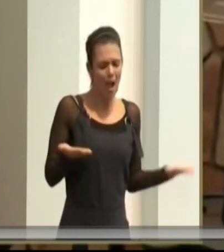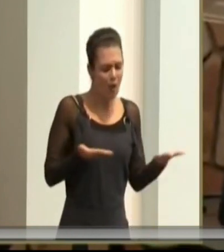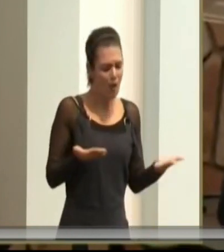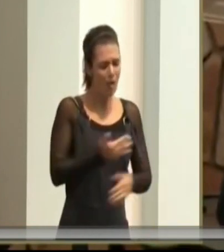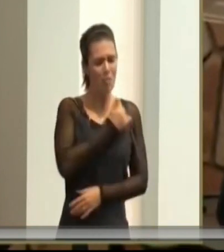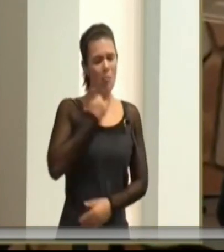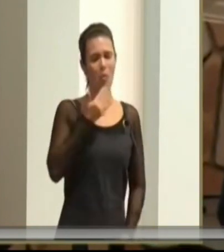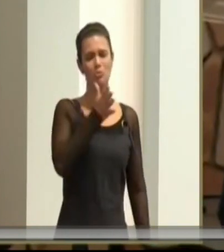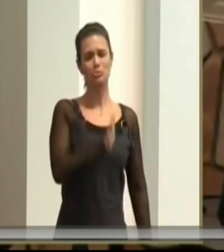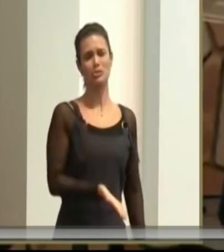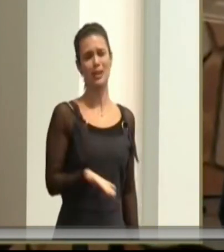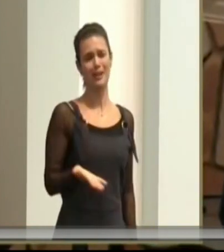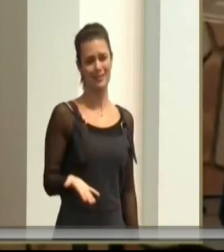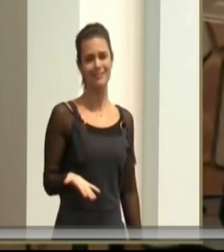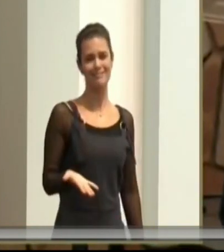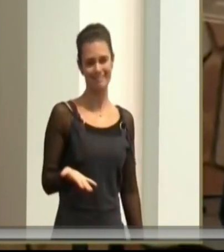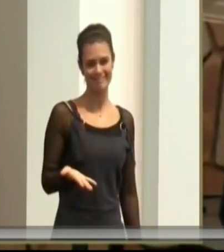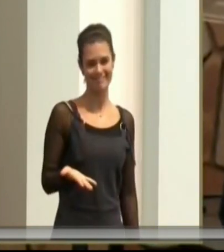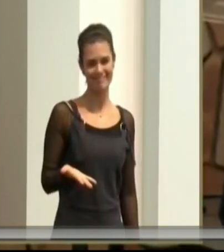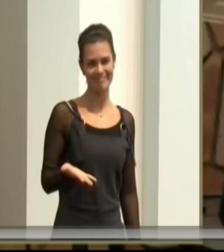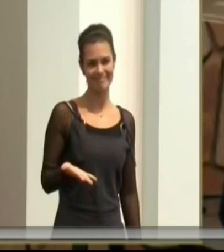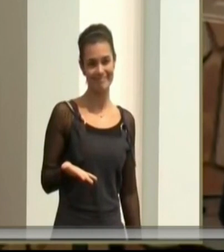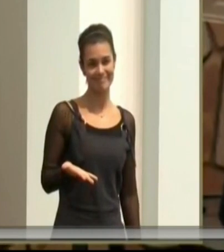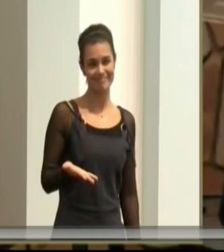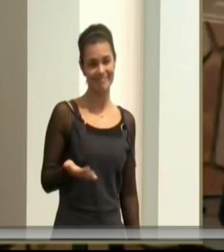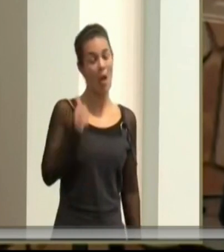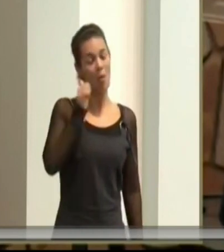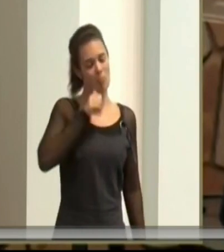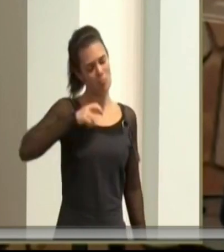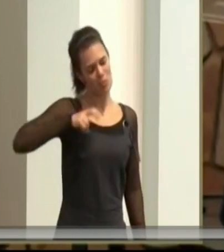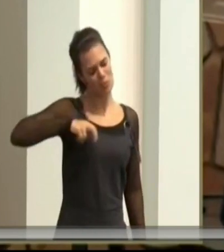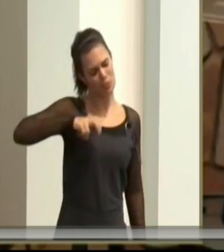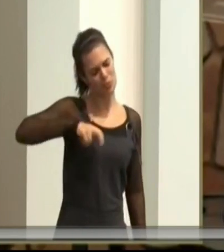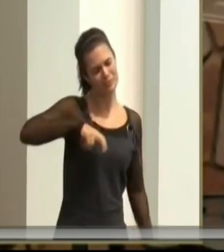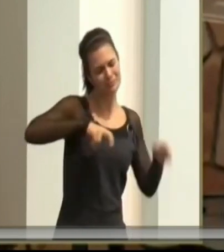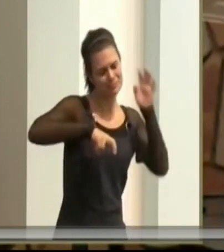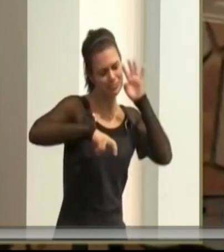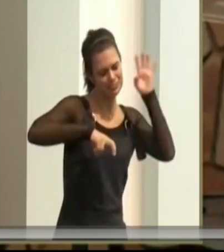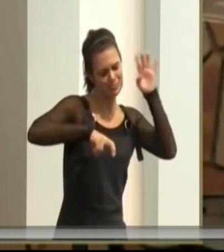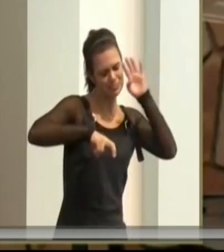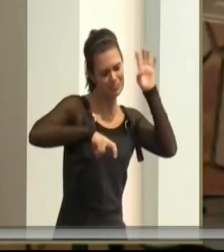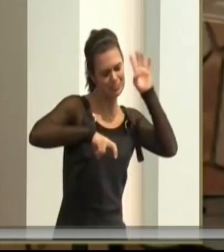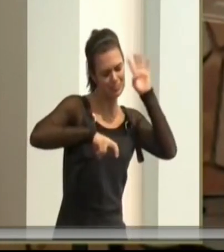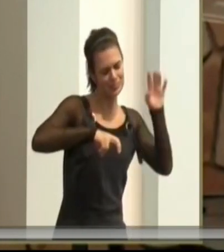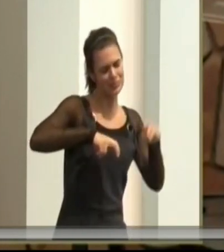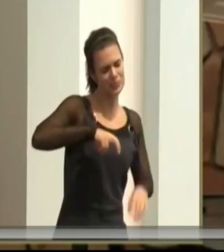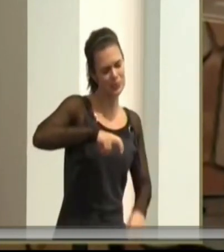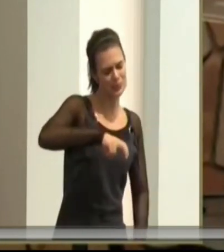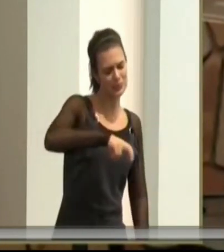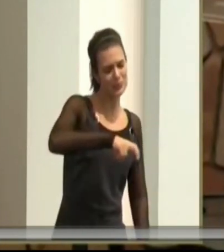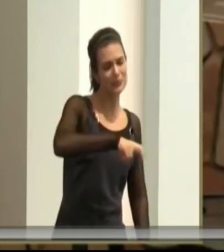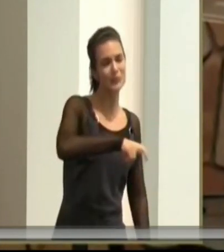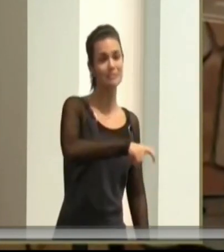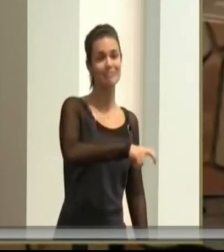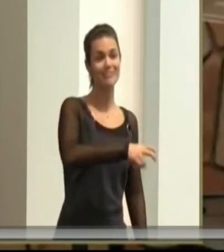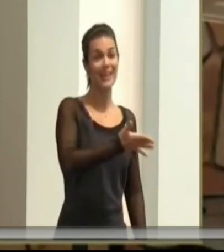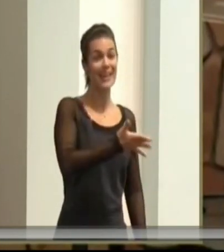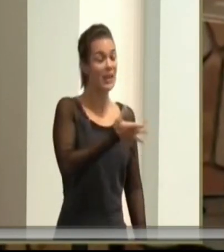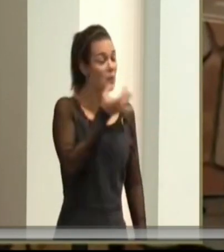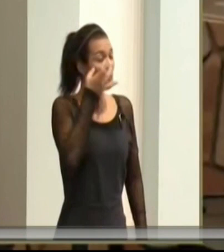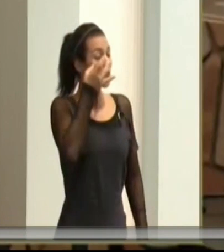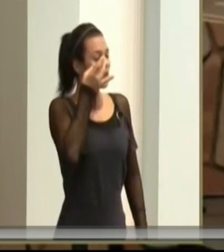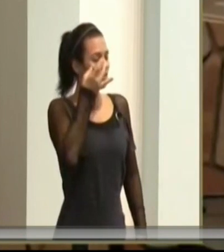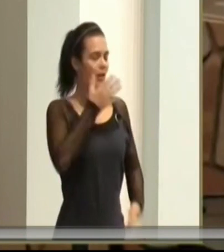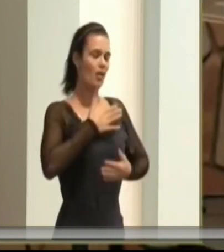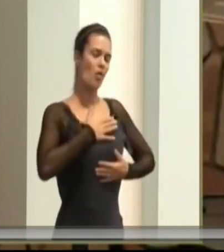como qualquer dos mortais. Maria Madalena corre juntamente com os demais. Ela quer ver o corpo